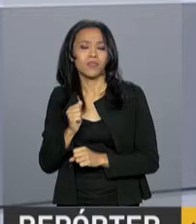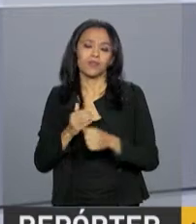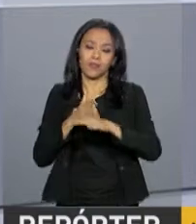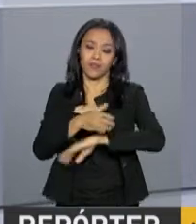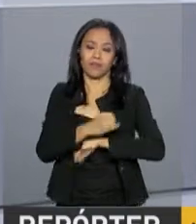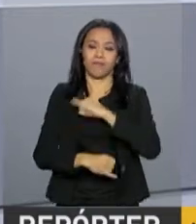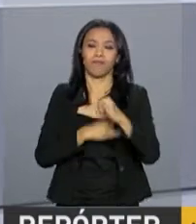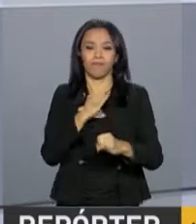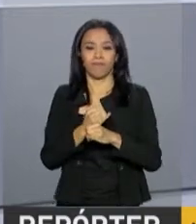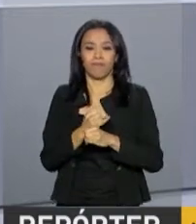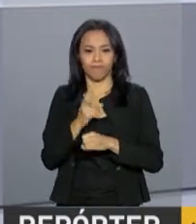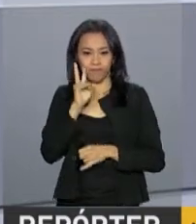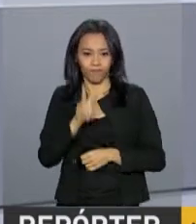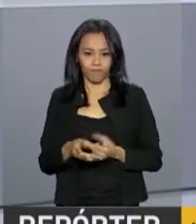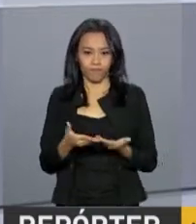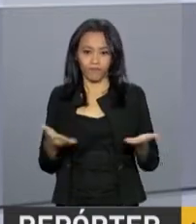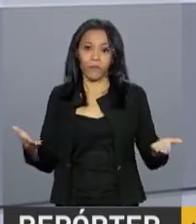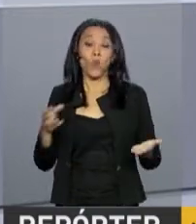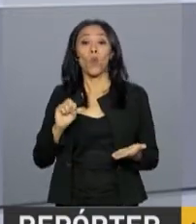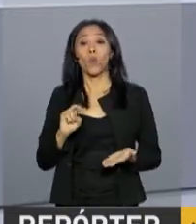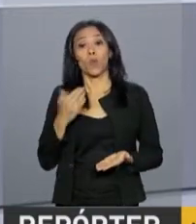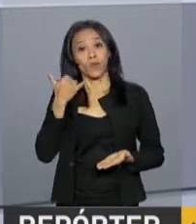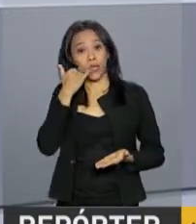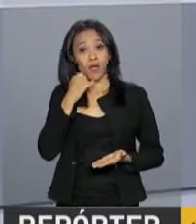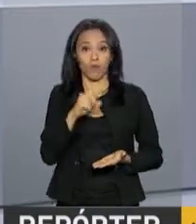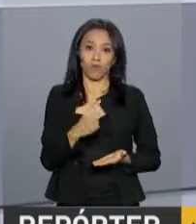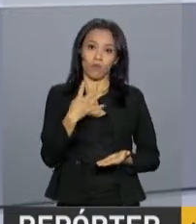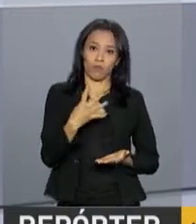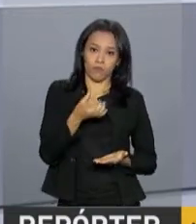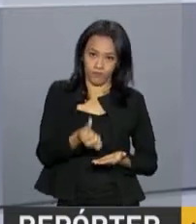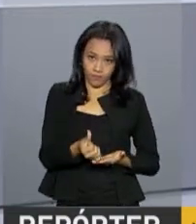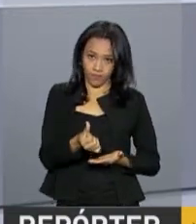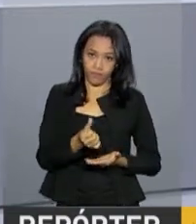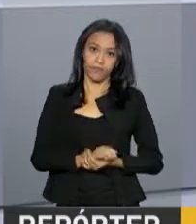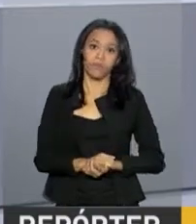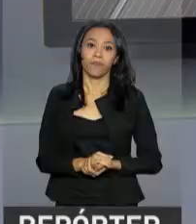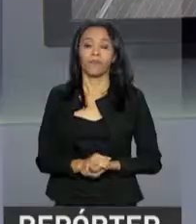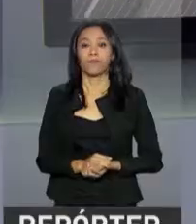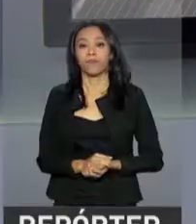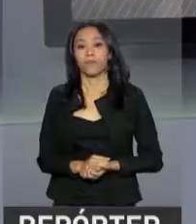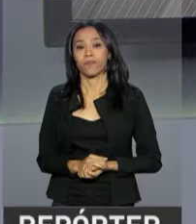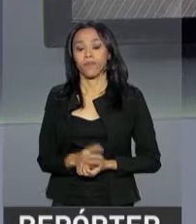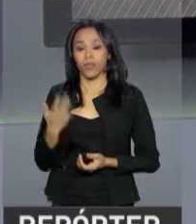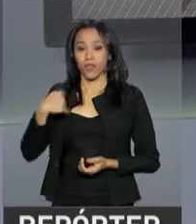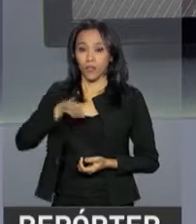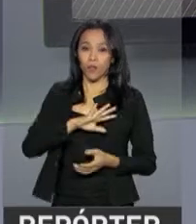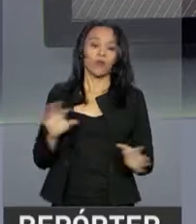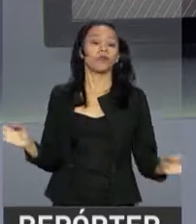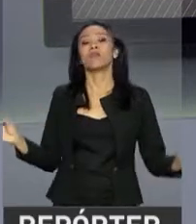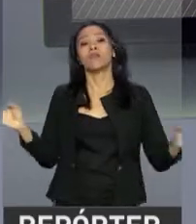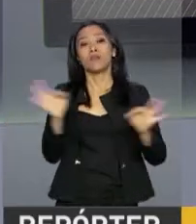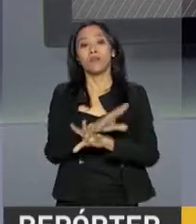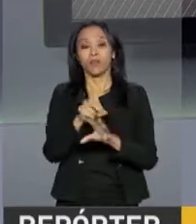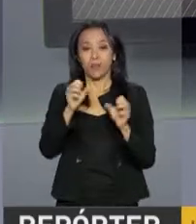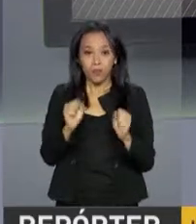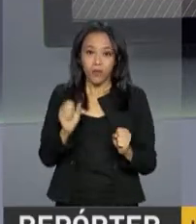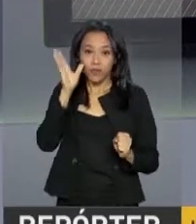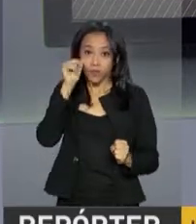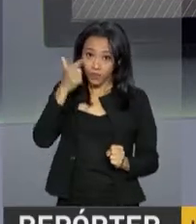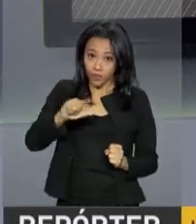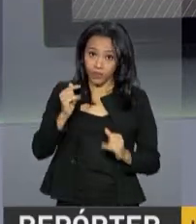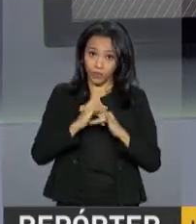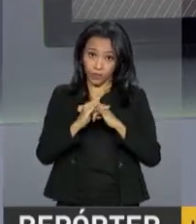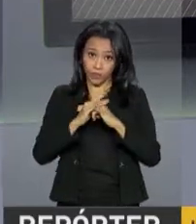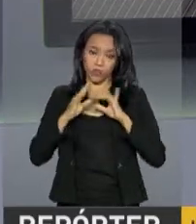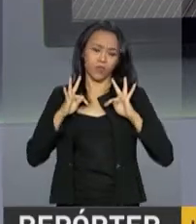na internet ou ligar para o receitafone no número 146 nós ficamos por aqui você pode rever as reportagens